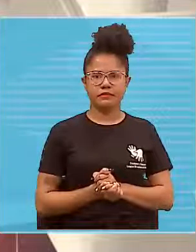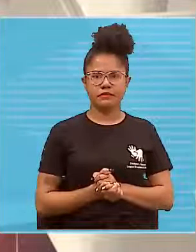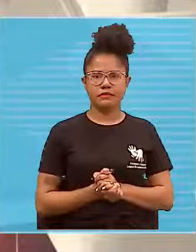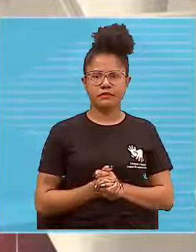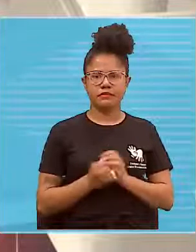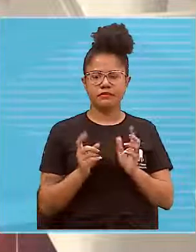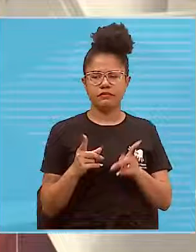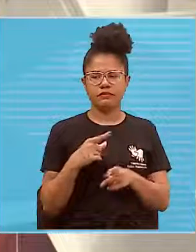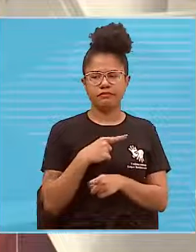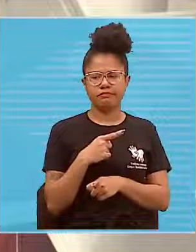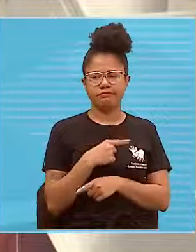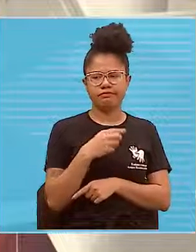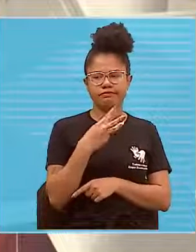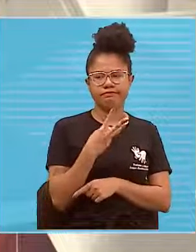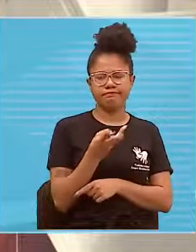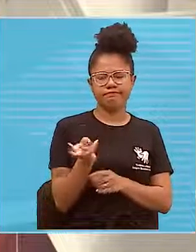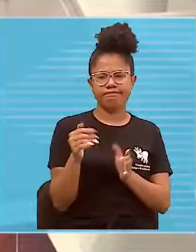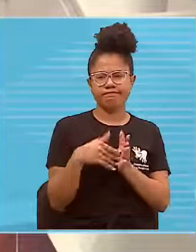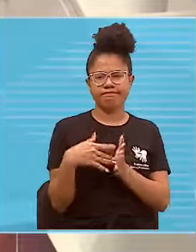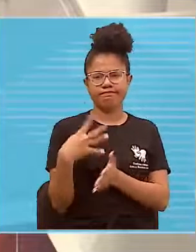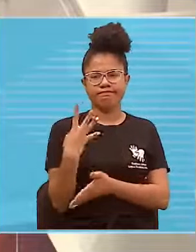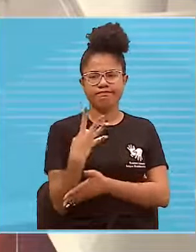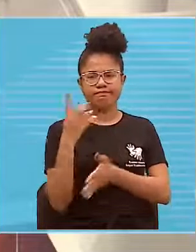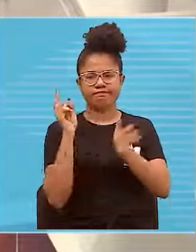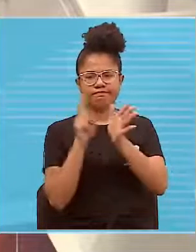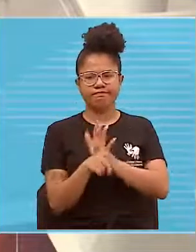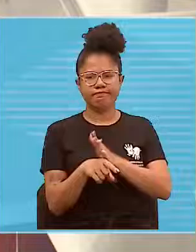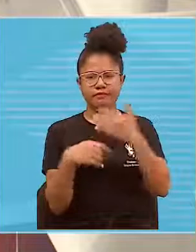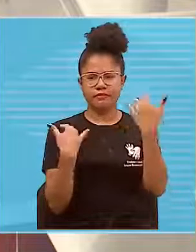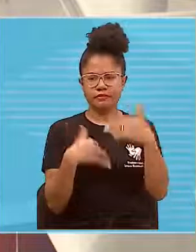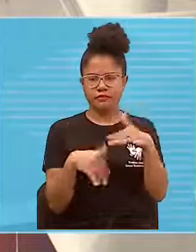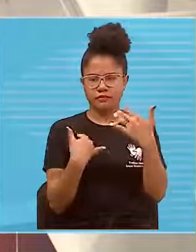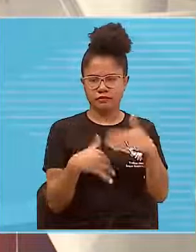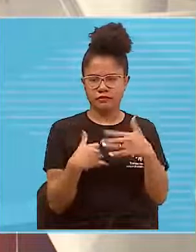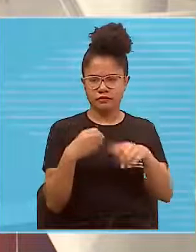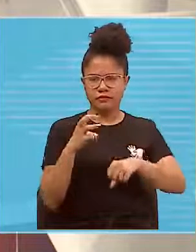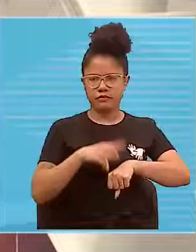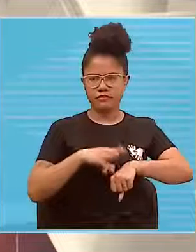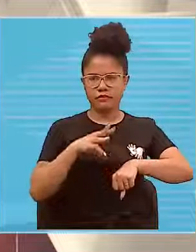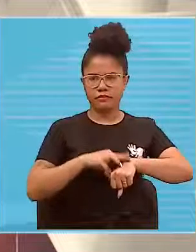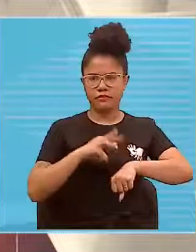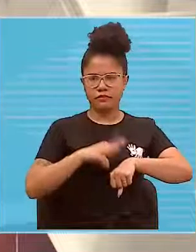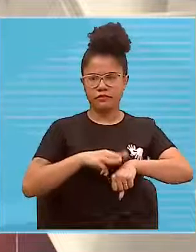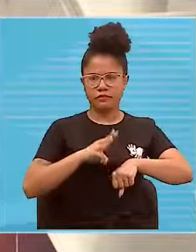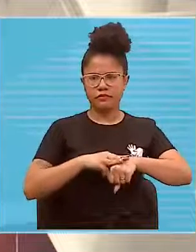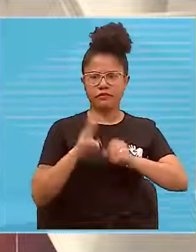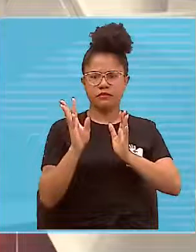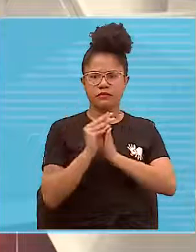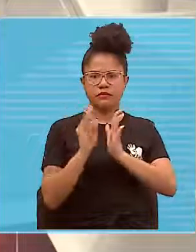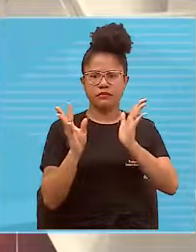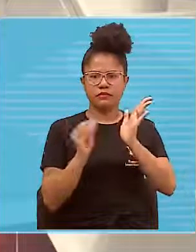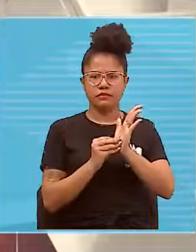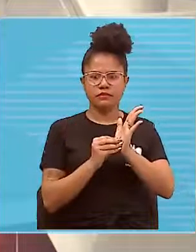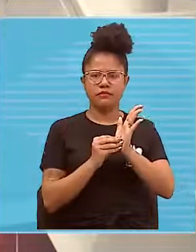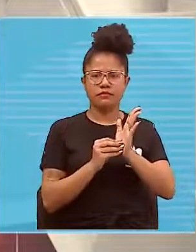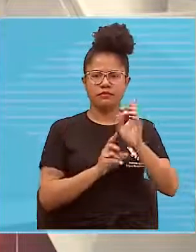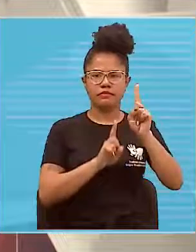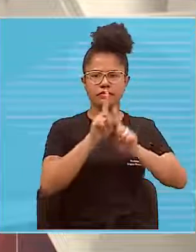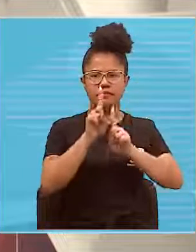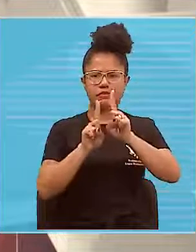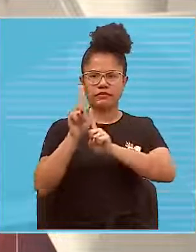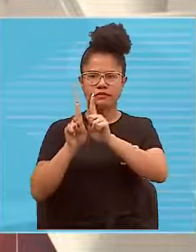3 a 4 questões na prova de matemática sobre estatística. Sério, professor? Se você